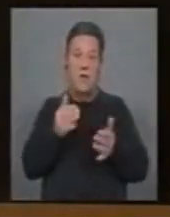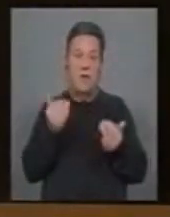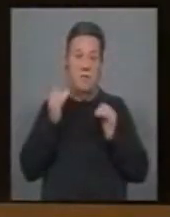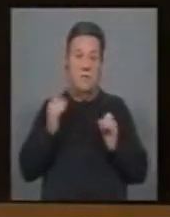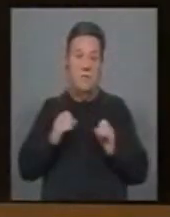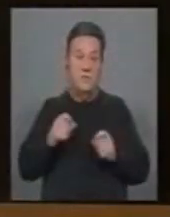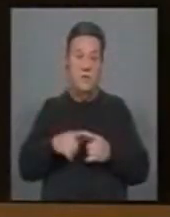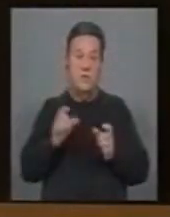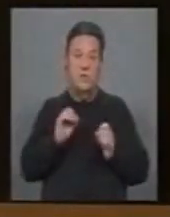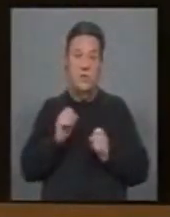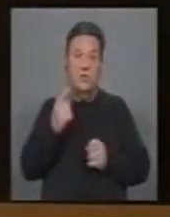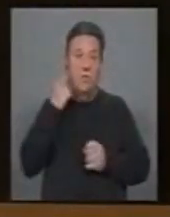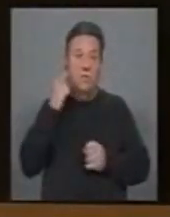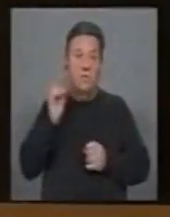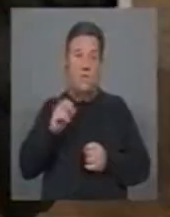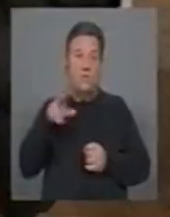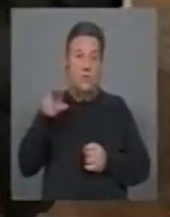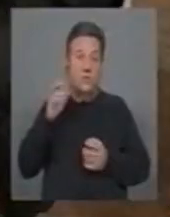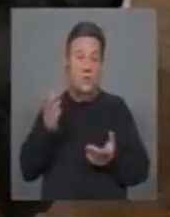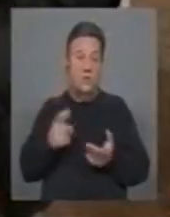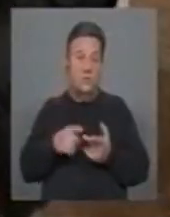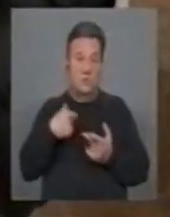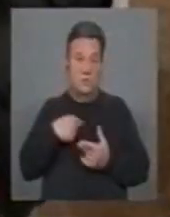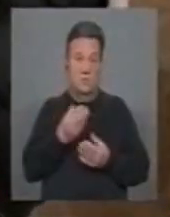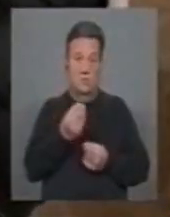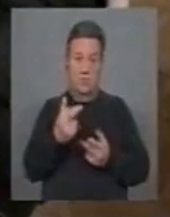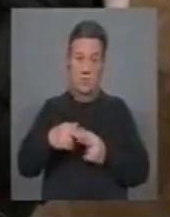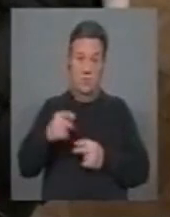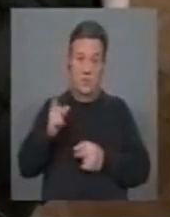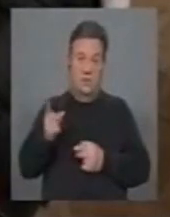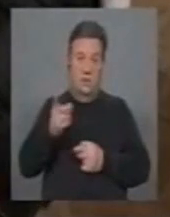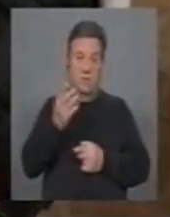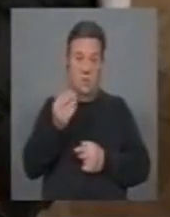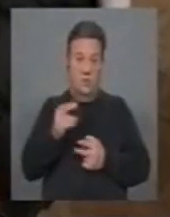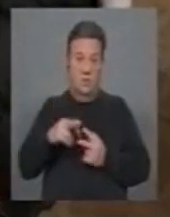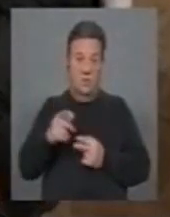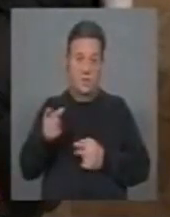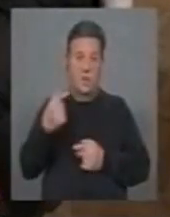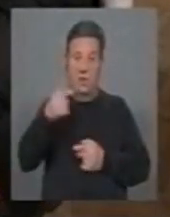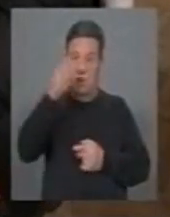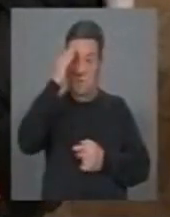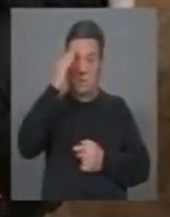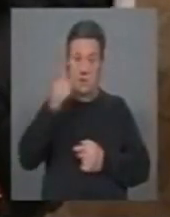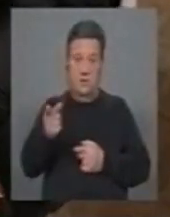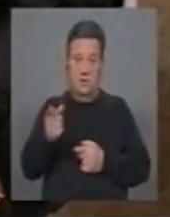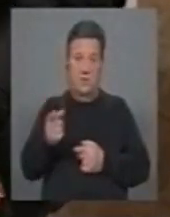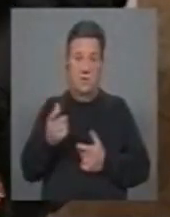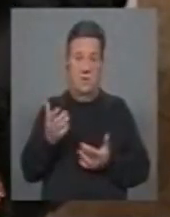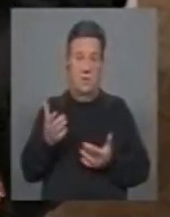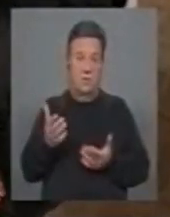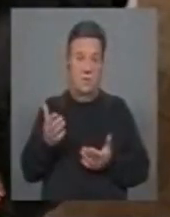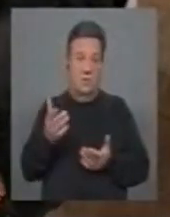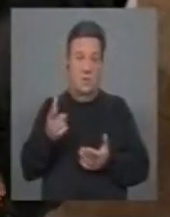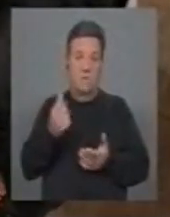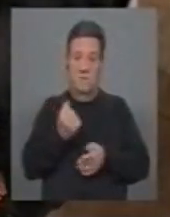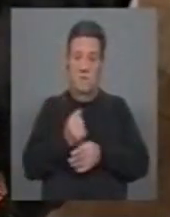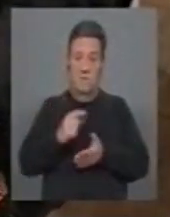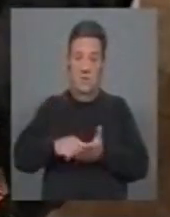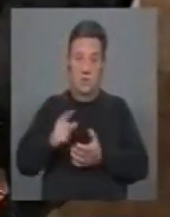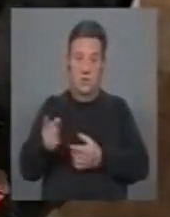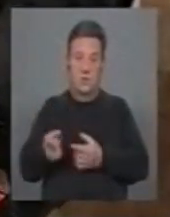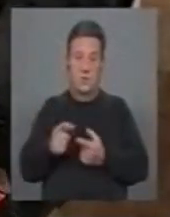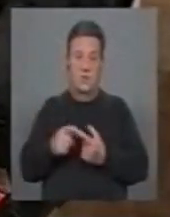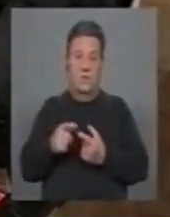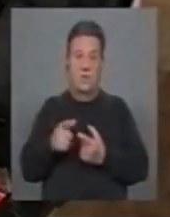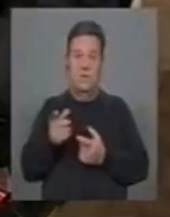informação não ouve não escuta Nós temos muitos municípios muitos municípios com capacidade tanto que de testagem